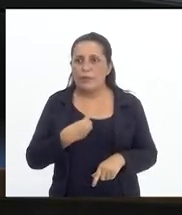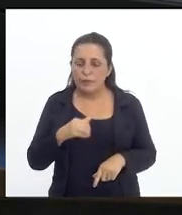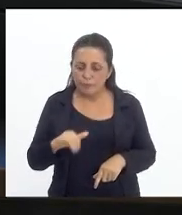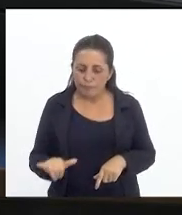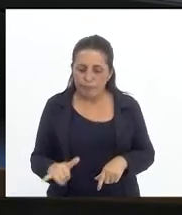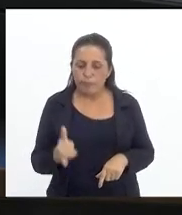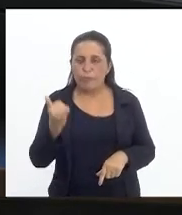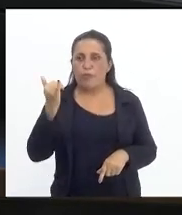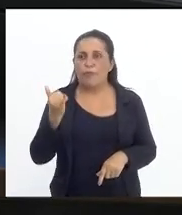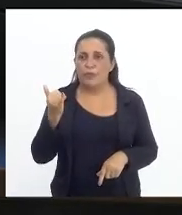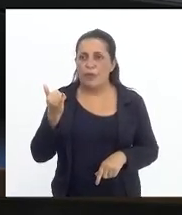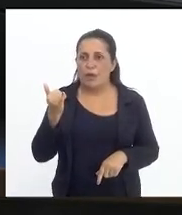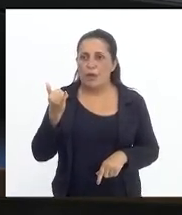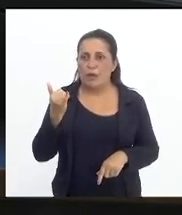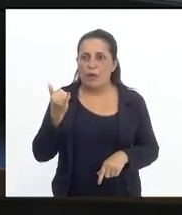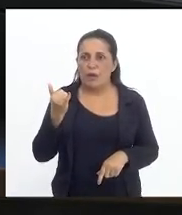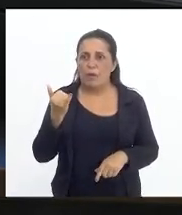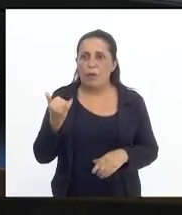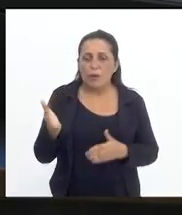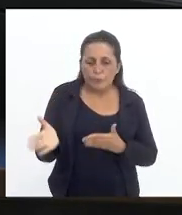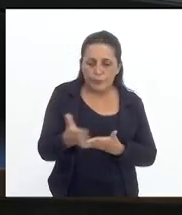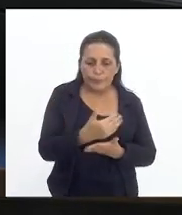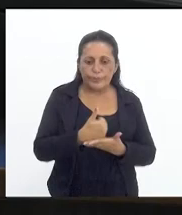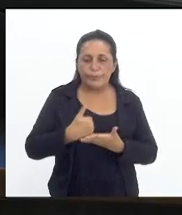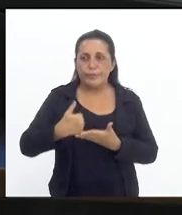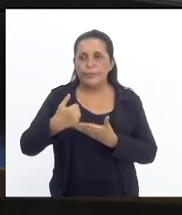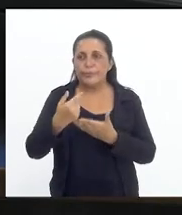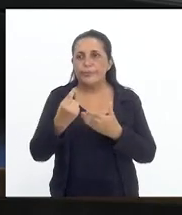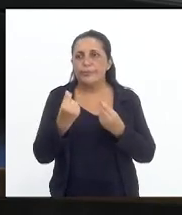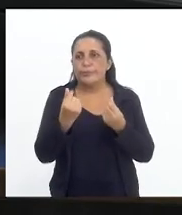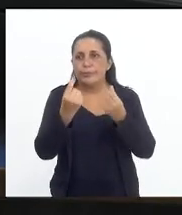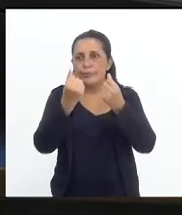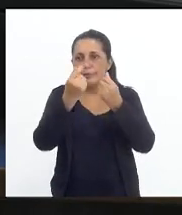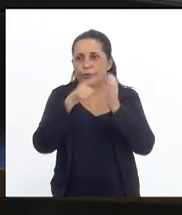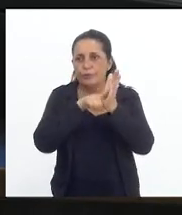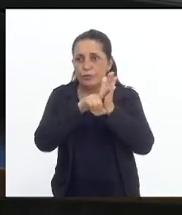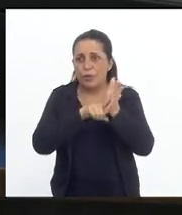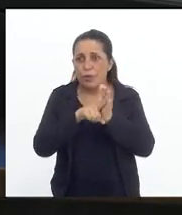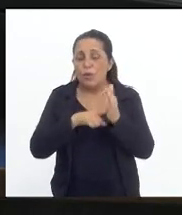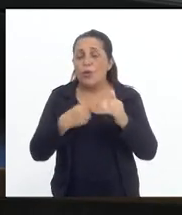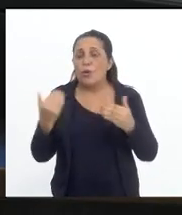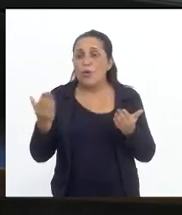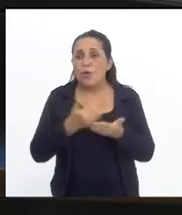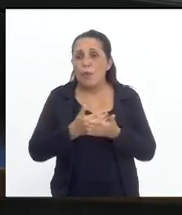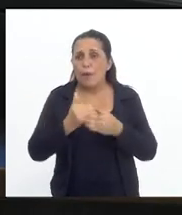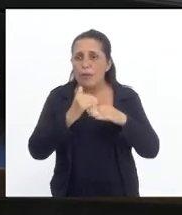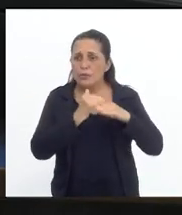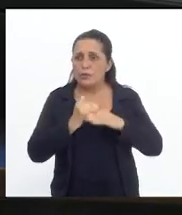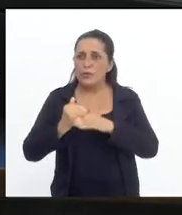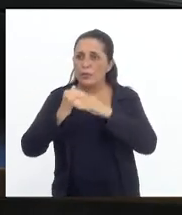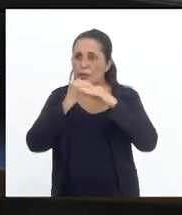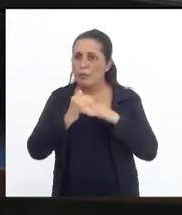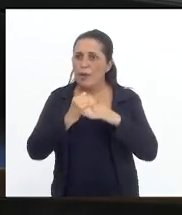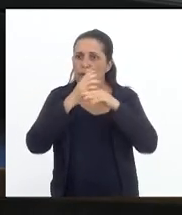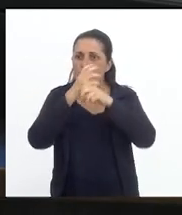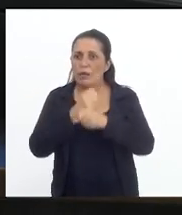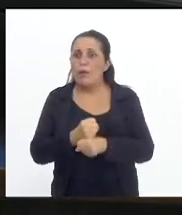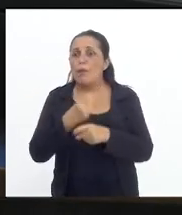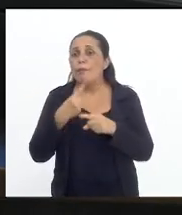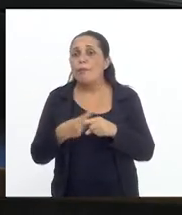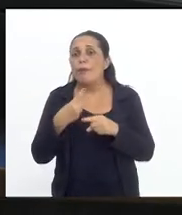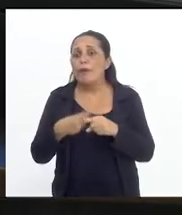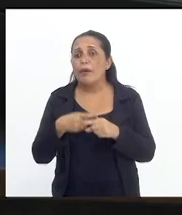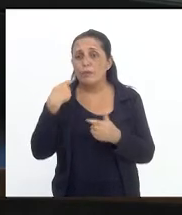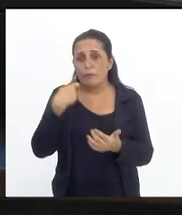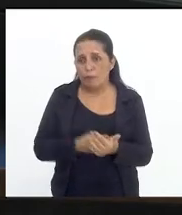aproveitar o regime de recuperação fiscal porque a gente começa a equilibrar as contas e eu não disse aqui mas é